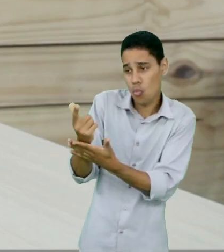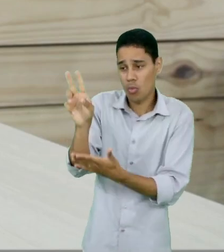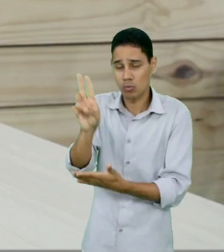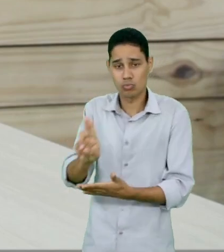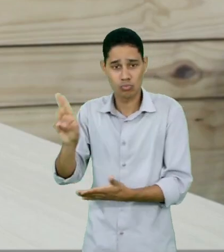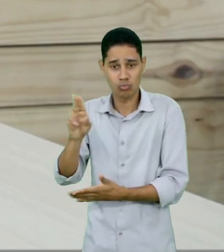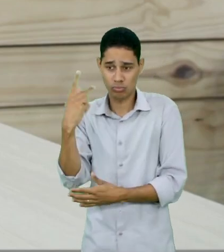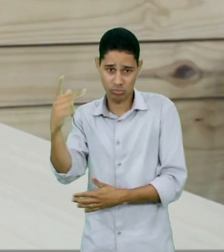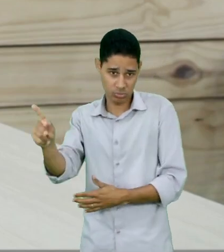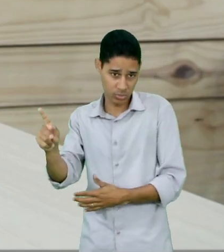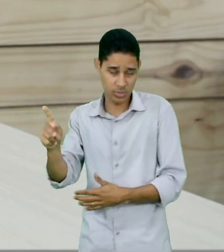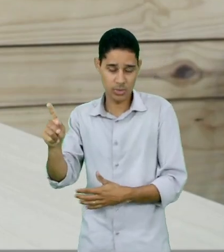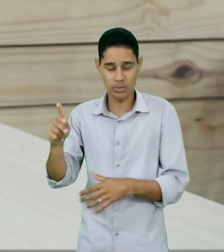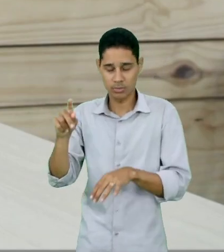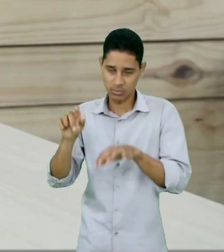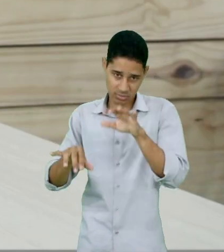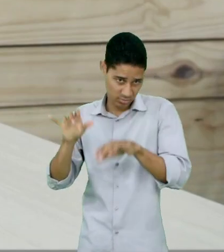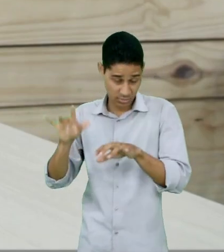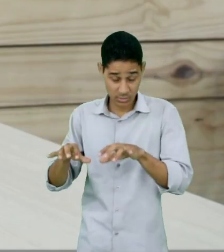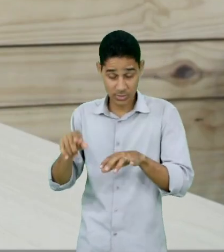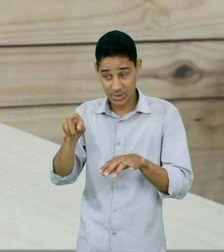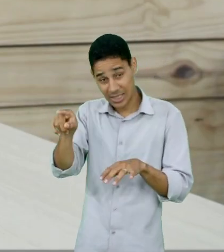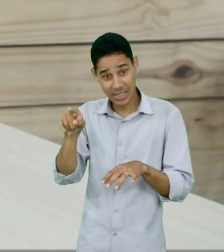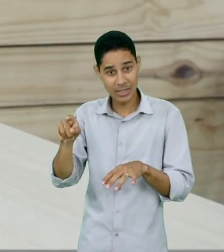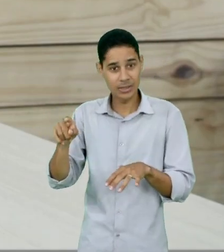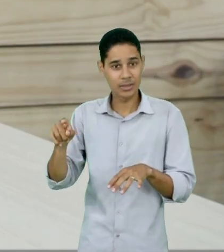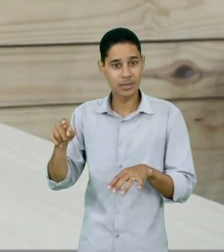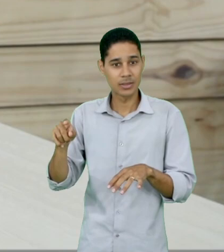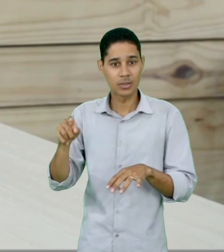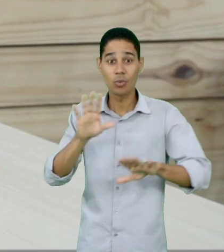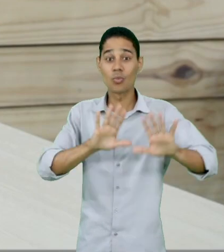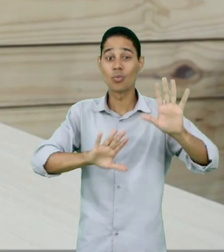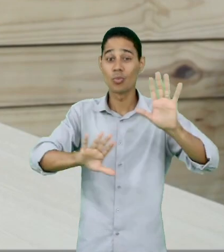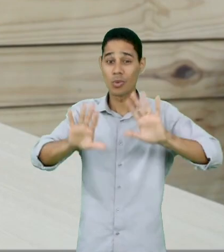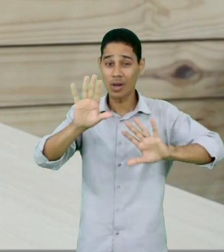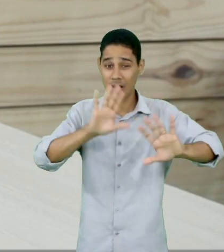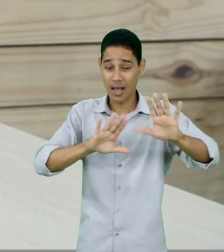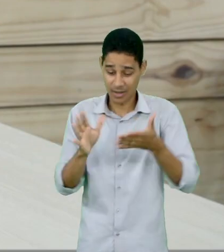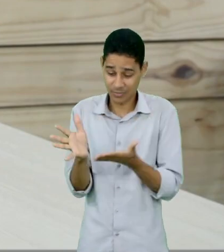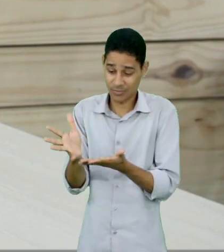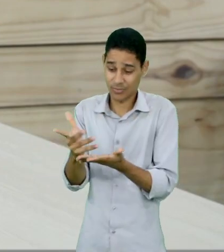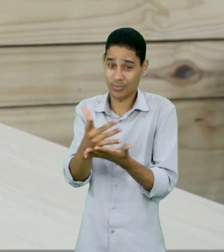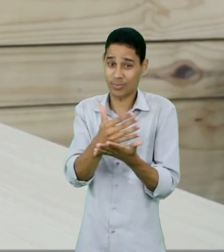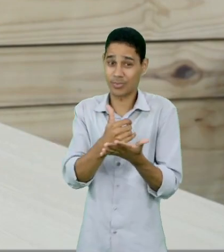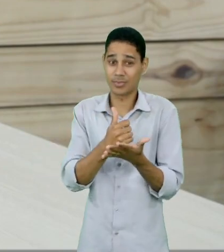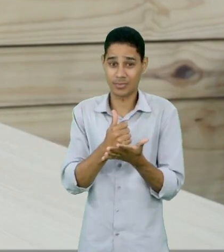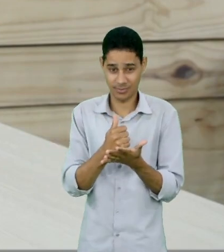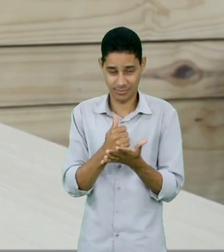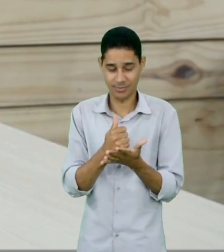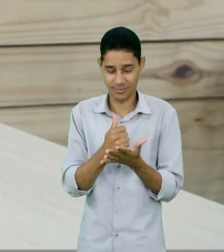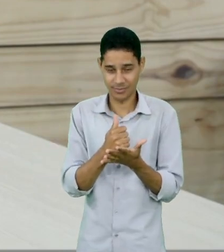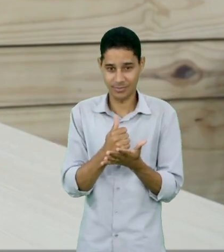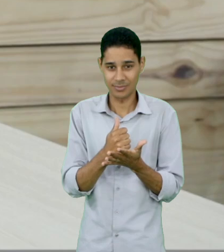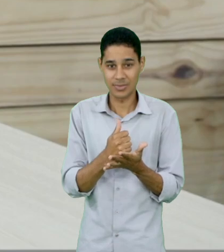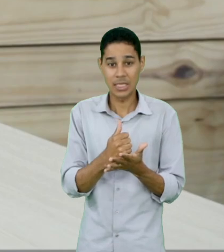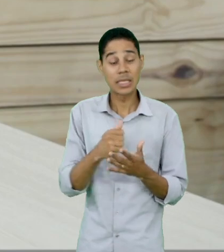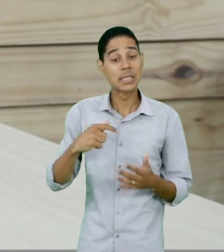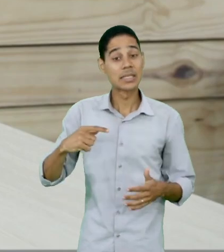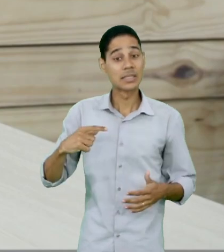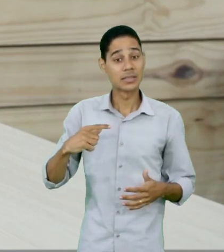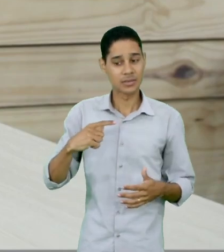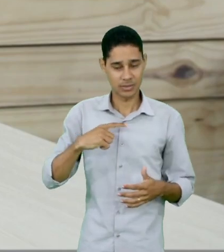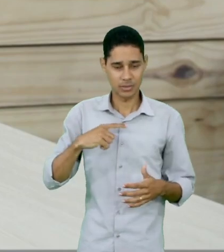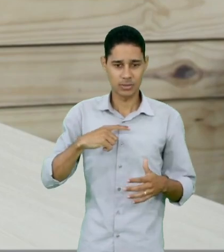gratuitos na web, né, a gente tem que ter muito cuidado com os nossos dados. Tá? Existem políticas muito fortes do ponto de